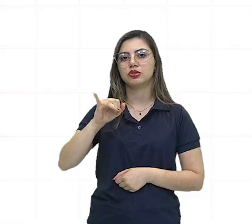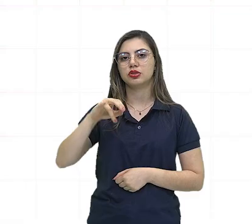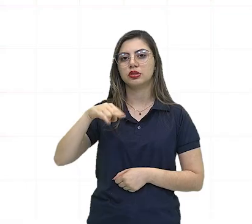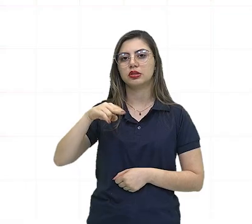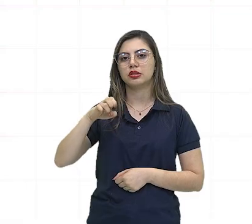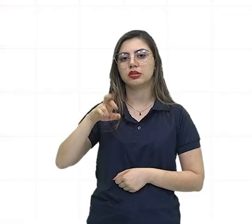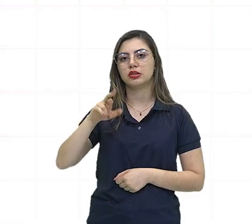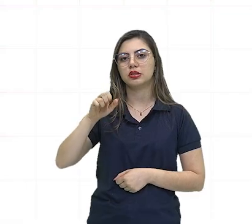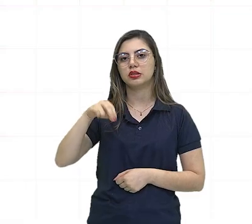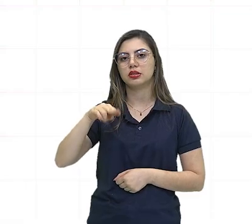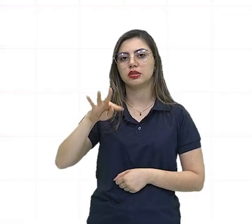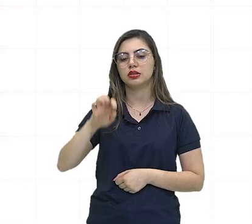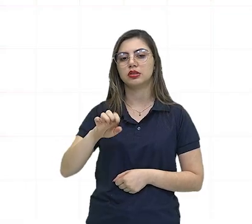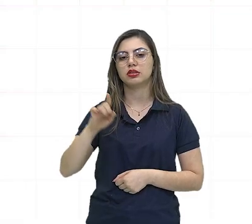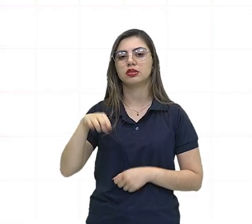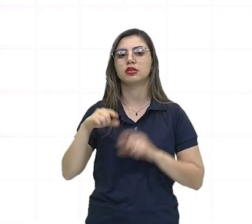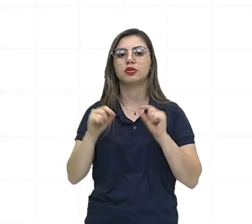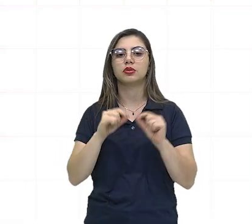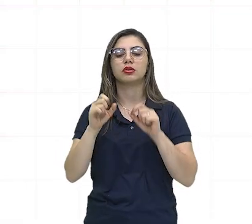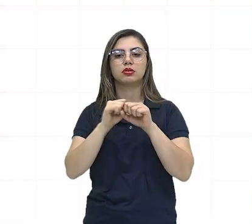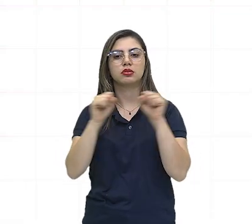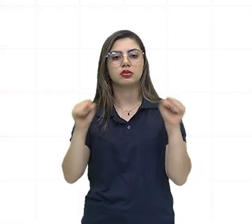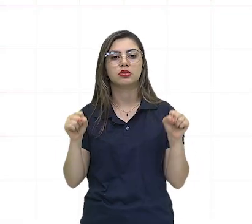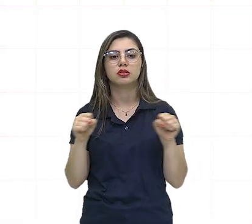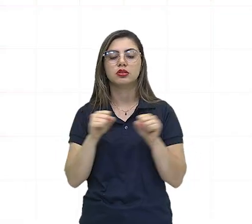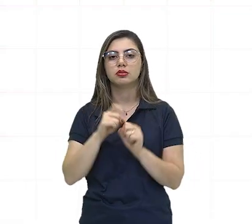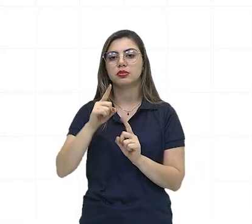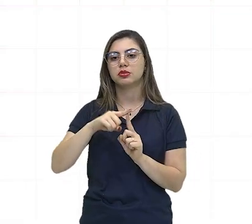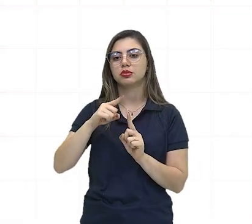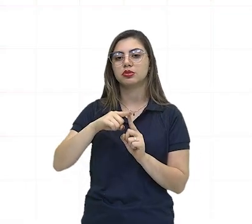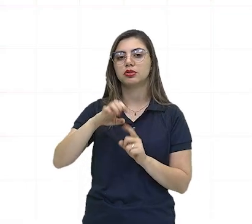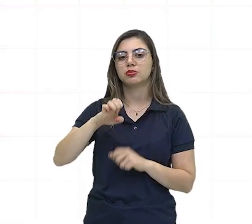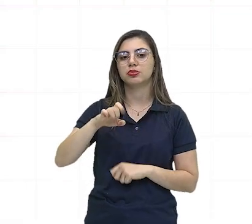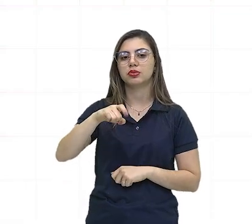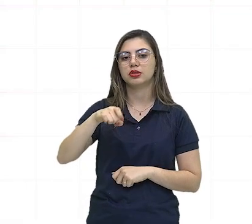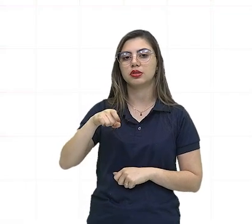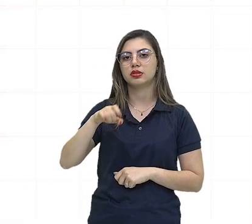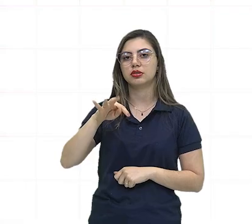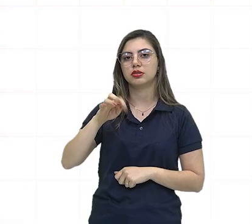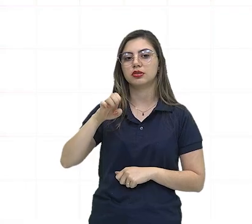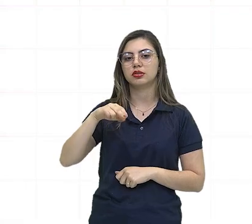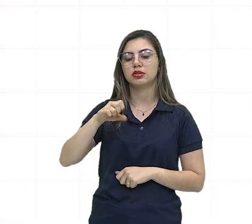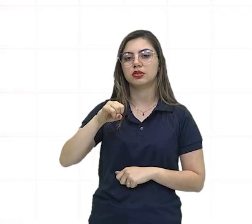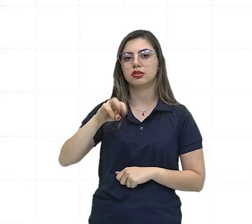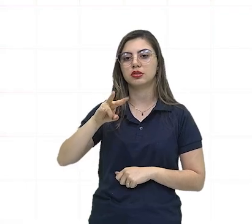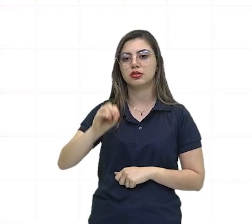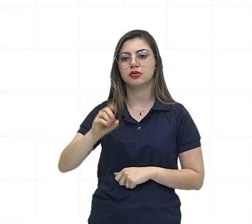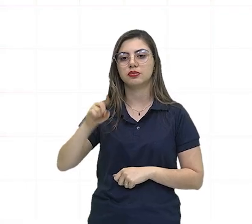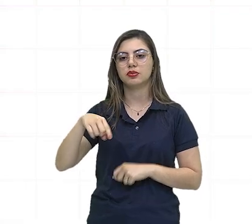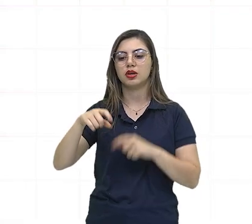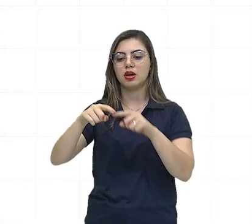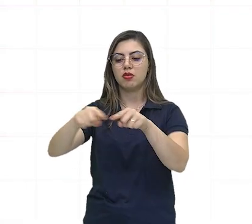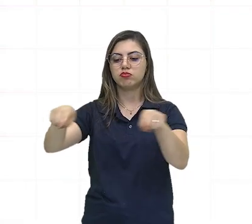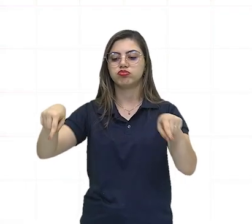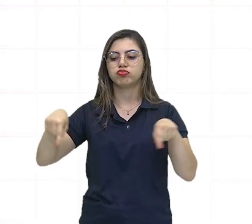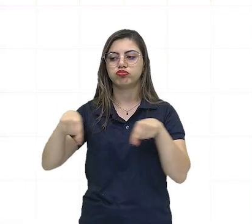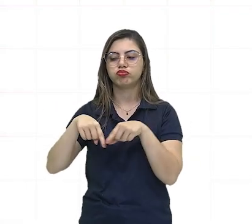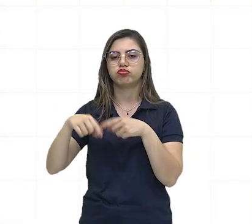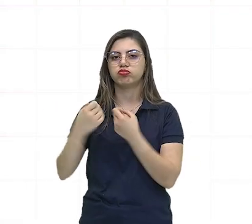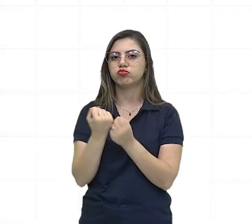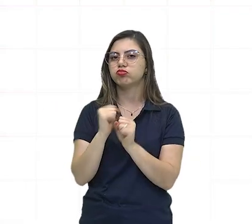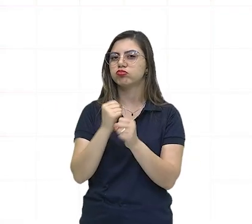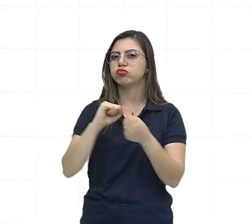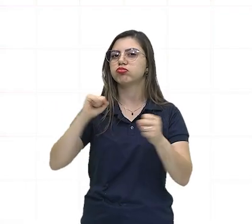extensivo, essa atividade que acontece em grandes áreas de terra. Essa prática ela consiste